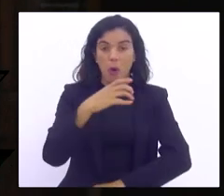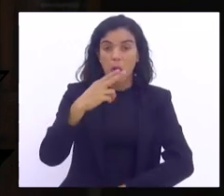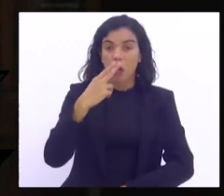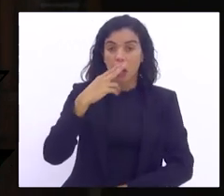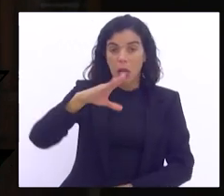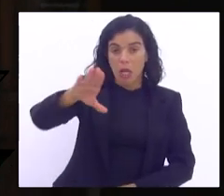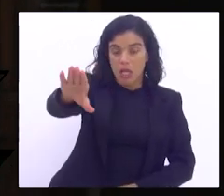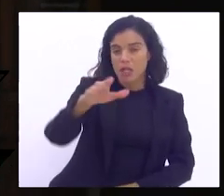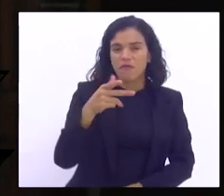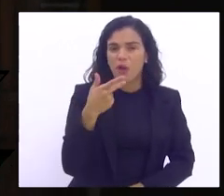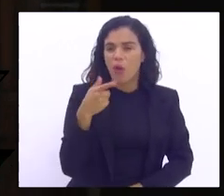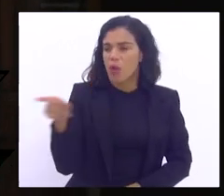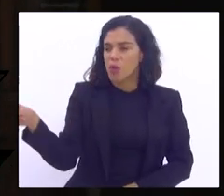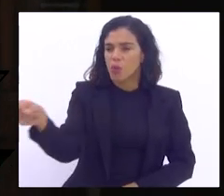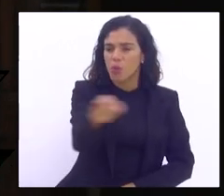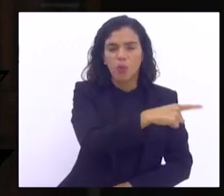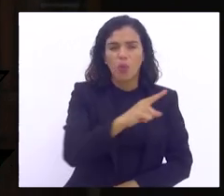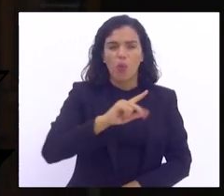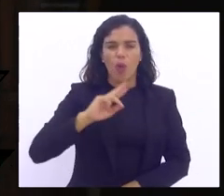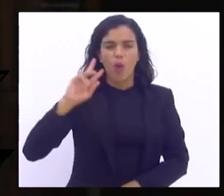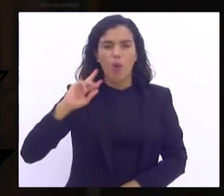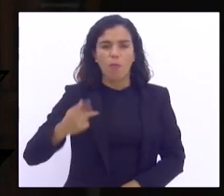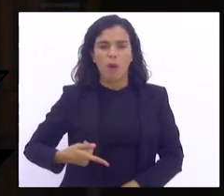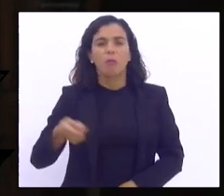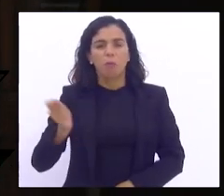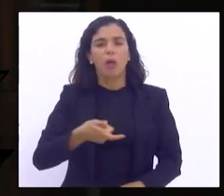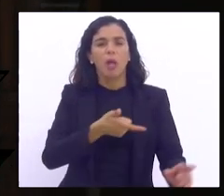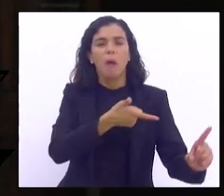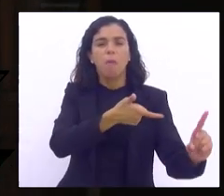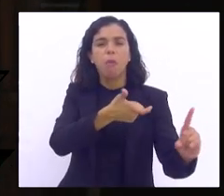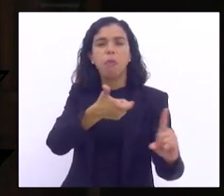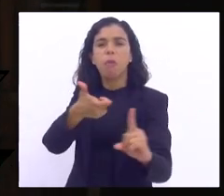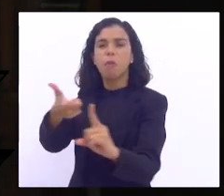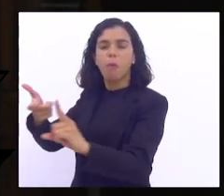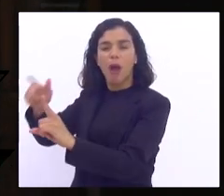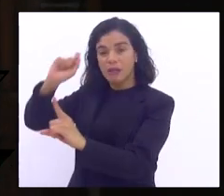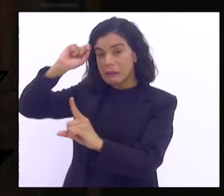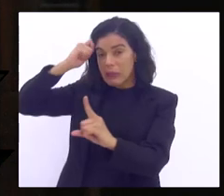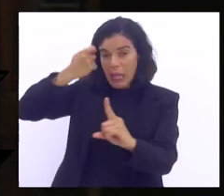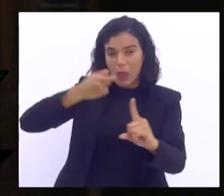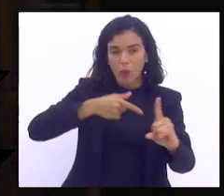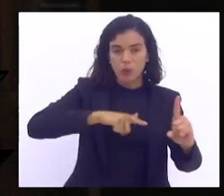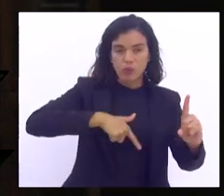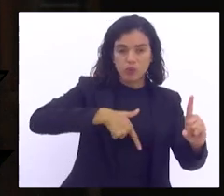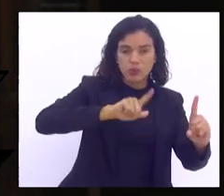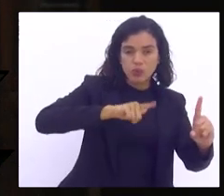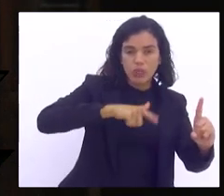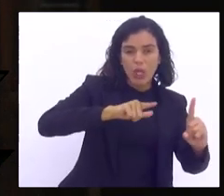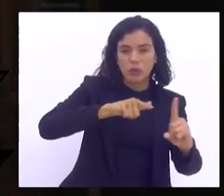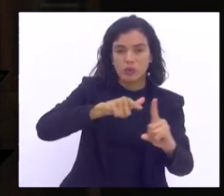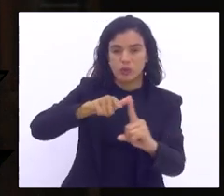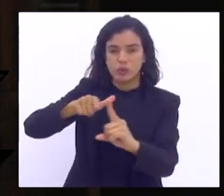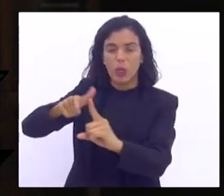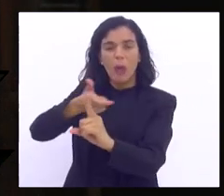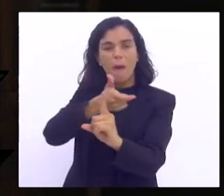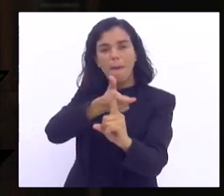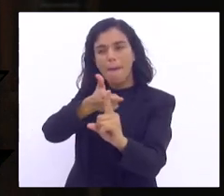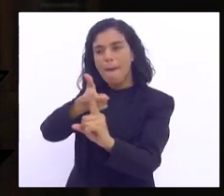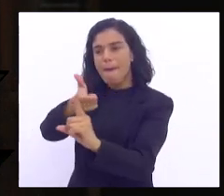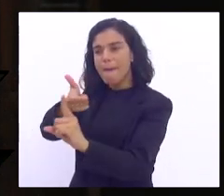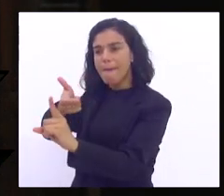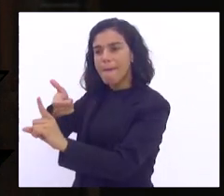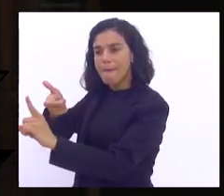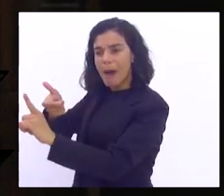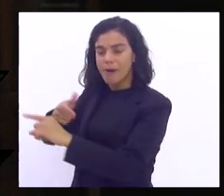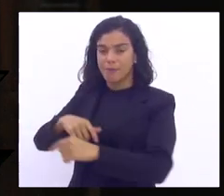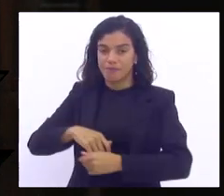humano, pode acabar com eles. Judeu, cigano, negro, e depois cristãos também, né? Bota para o campo de concentração, porque essas